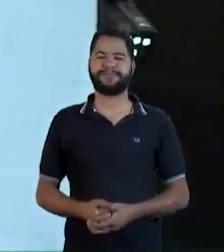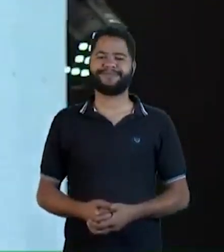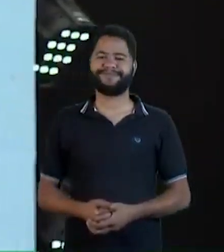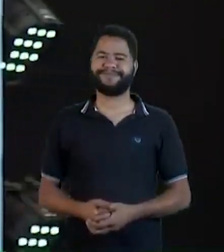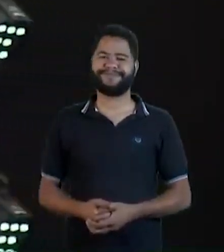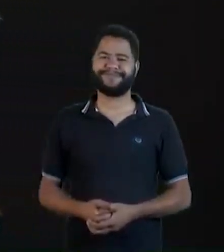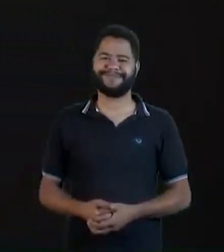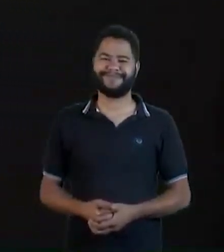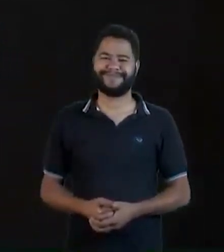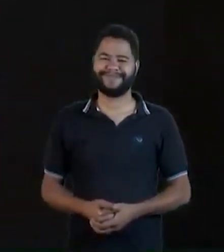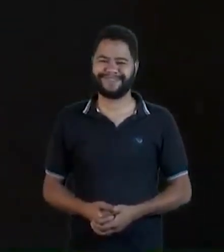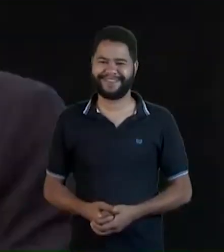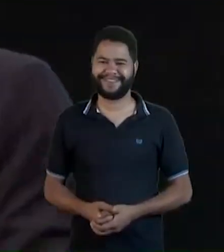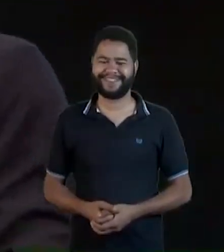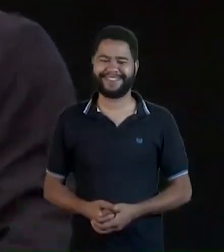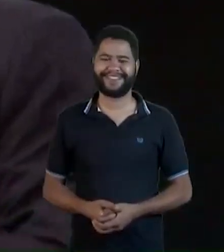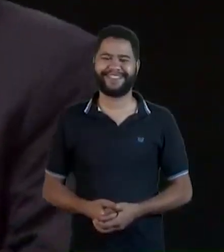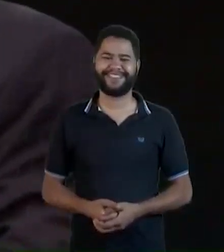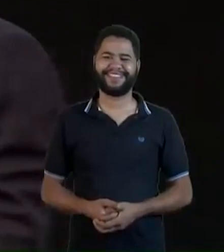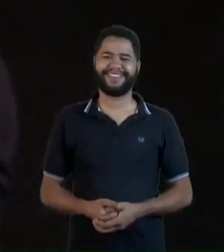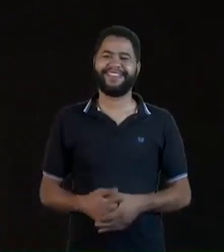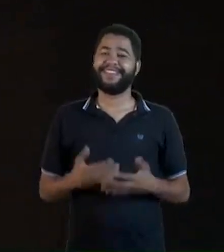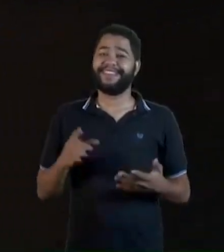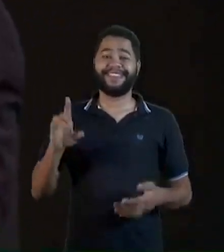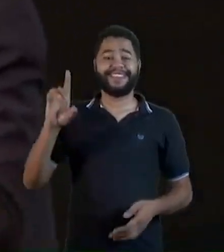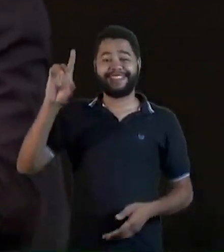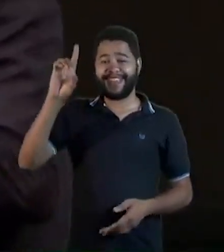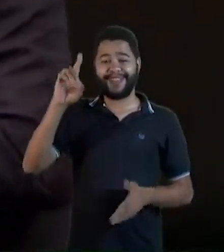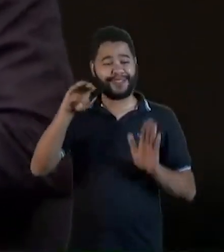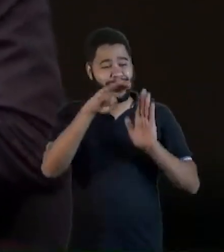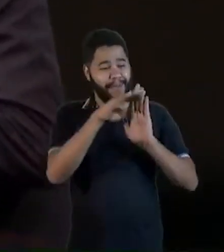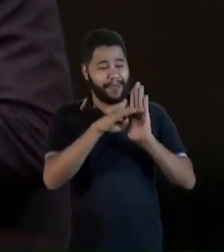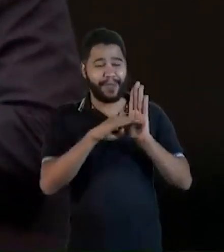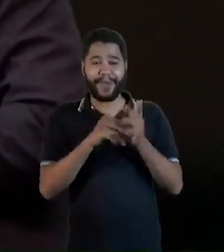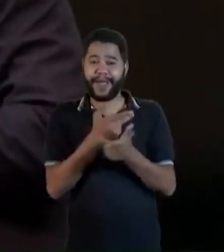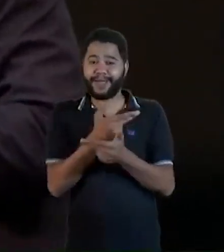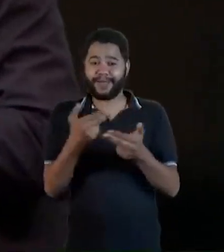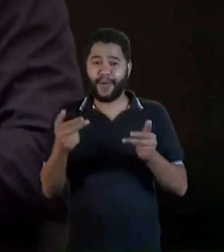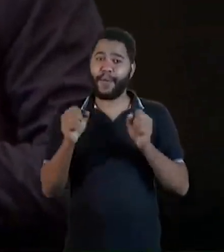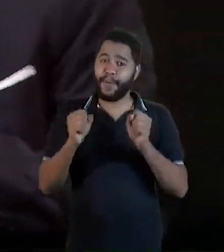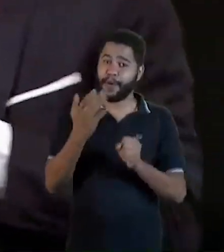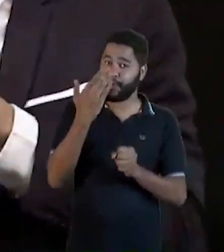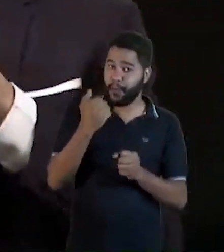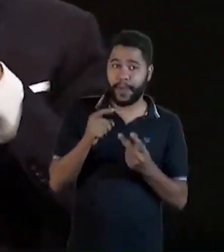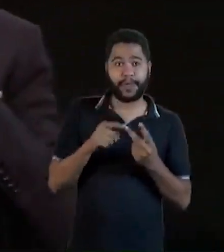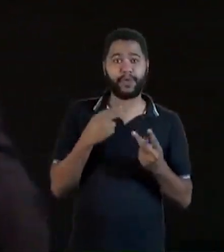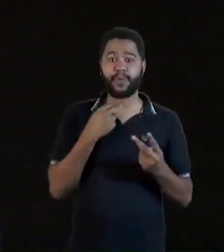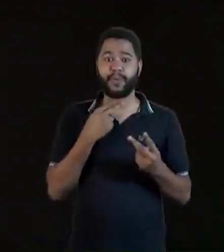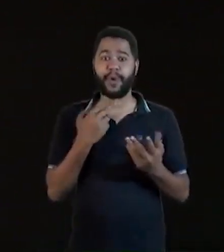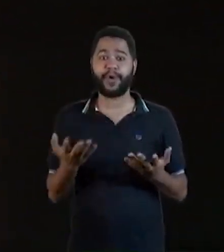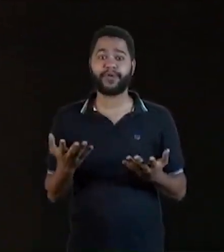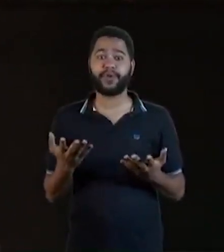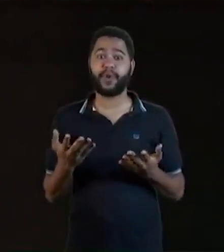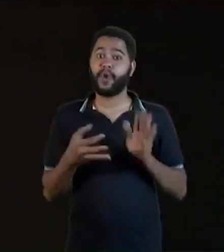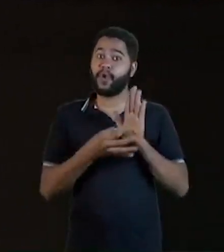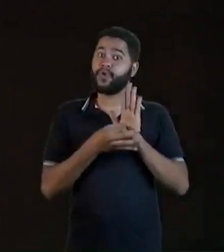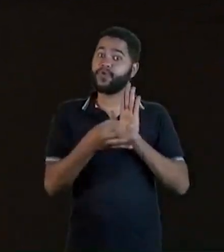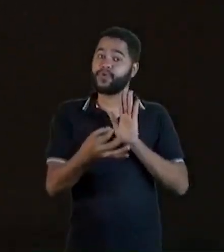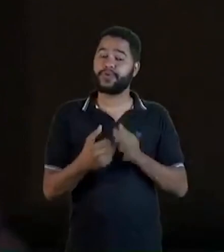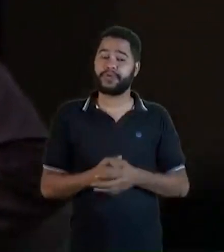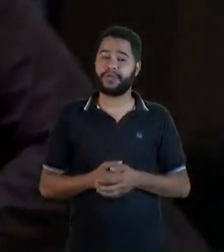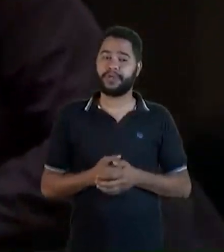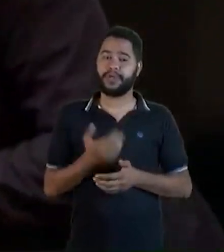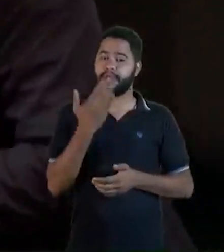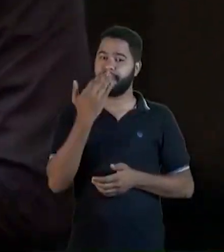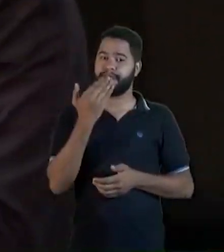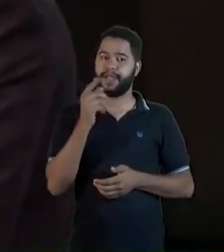a Deus estabeleceu as coisas ele fala o quê que pode comer que que não pode uma sugestão